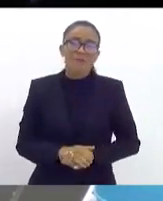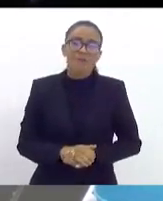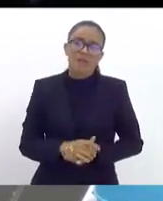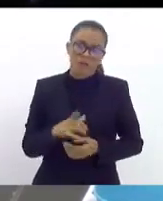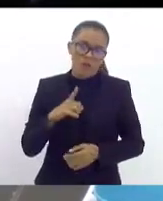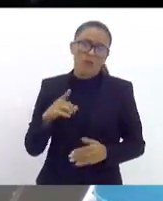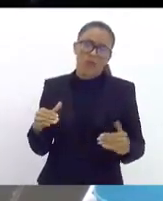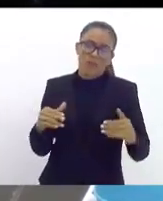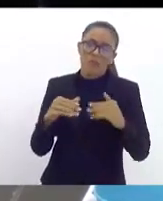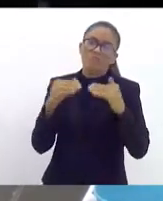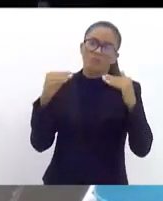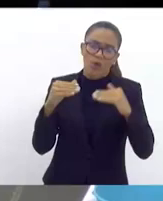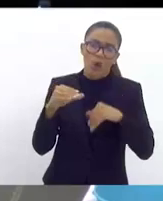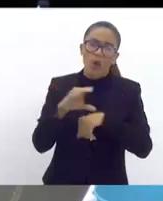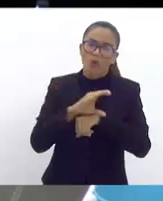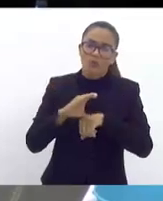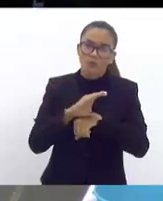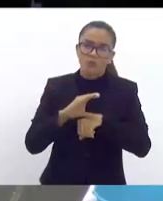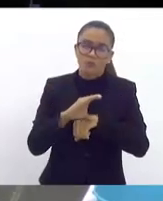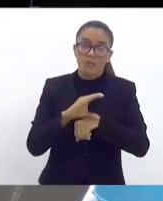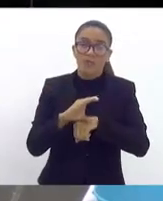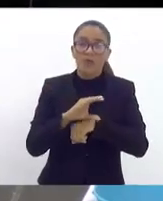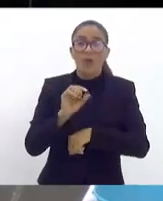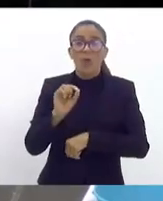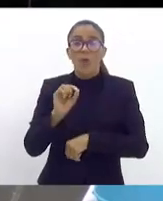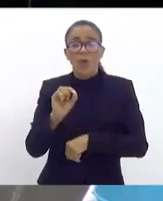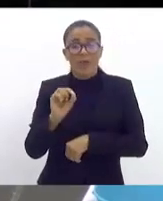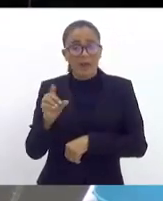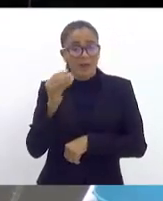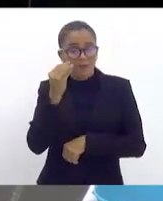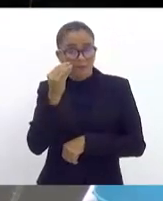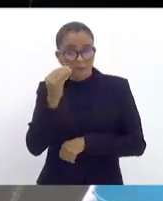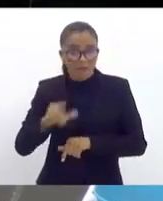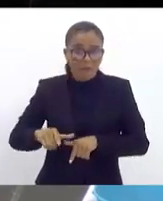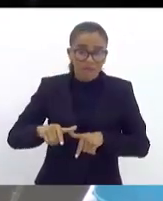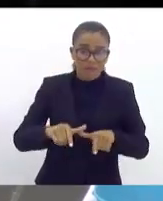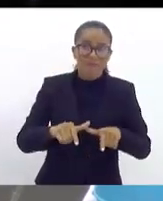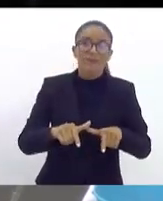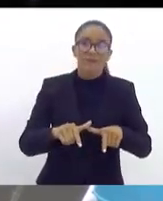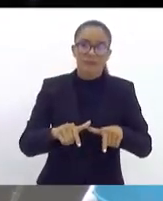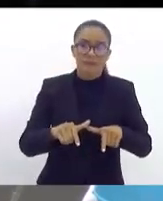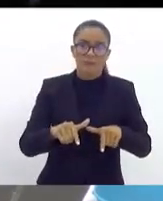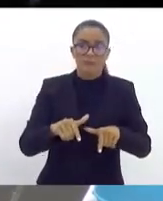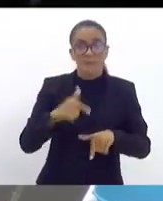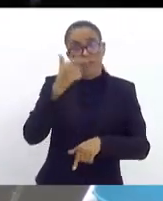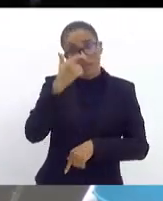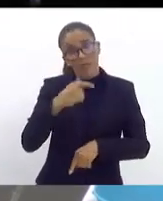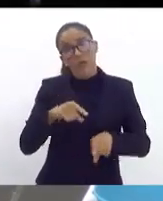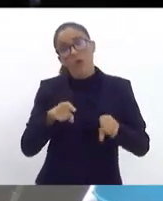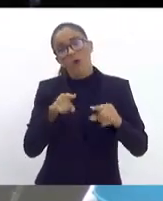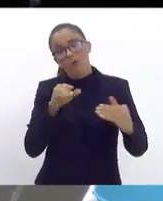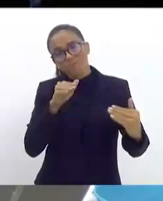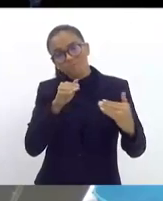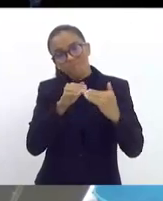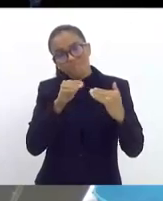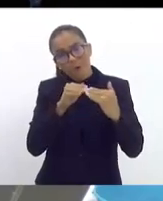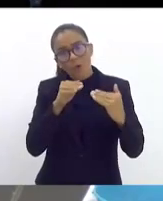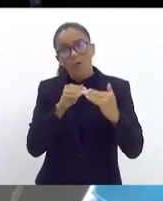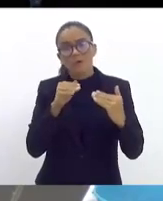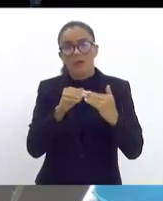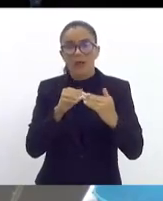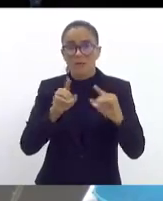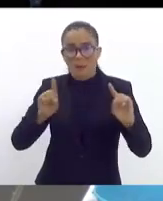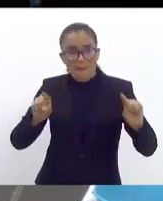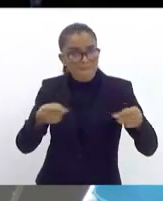condicionalidade o que ela tenta fazer E aí eu tendo a concordar que imposição